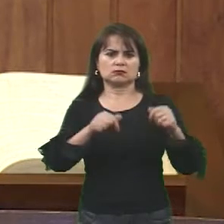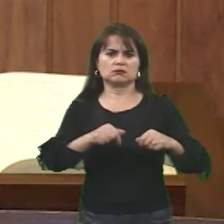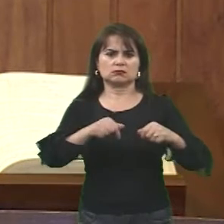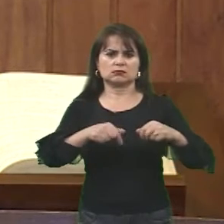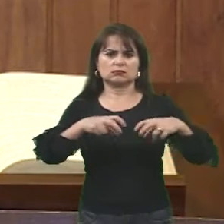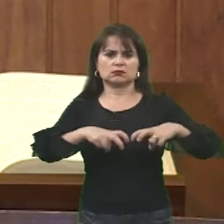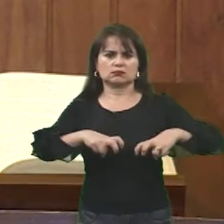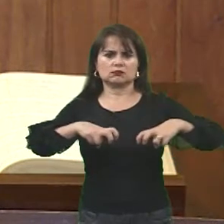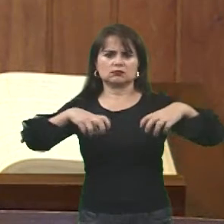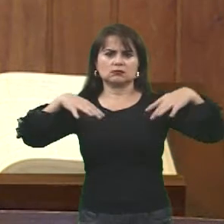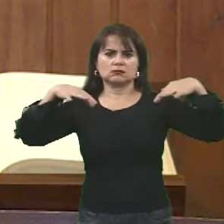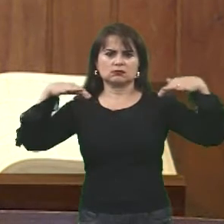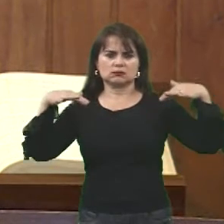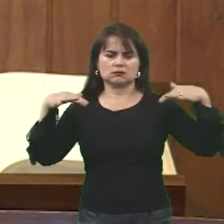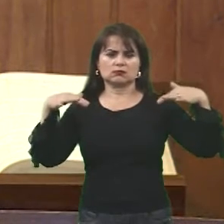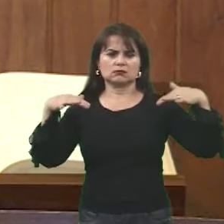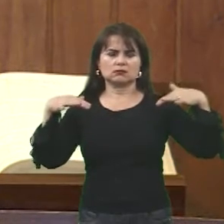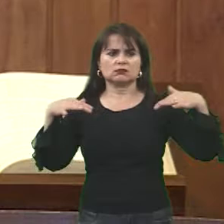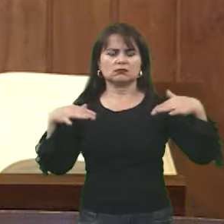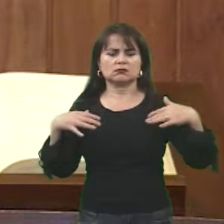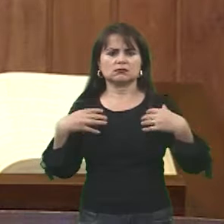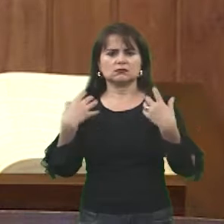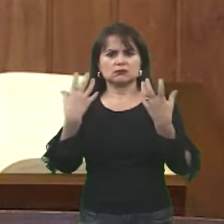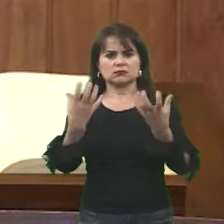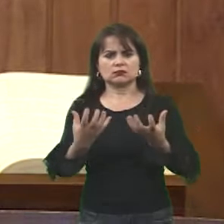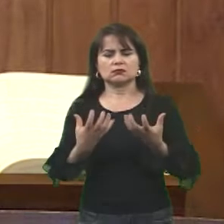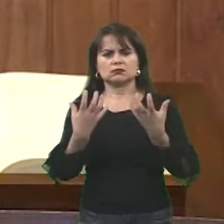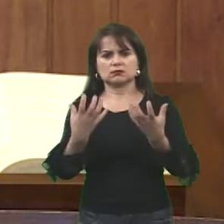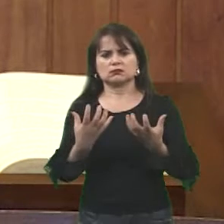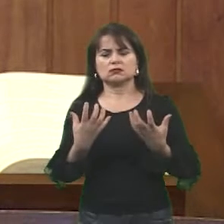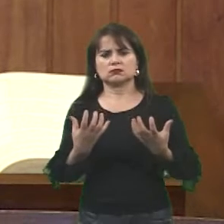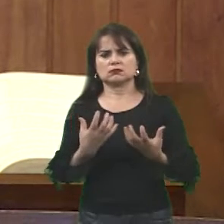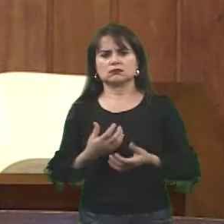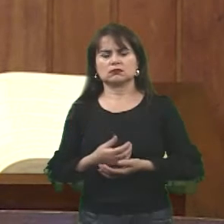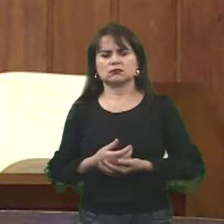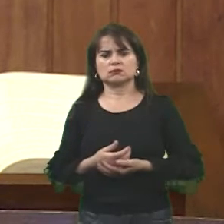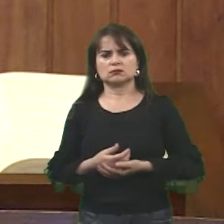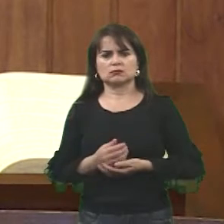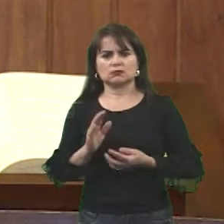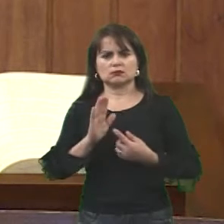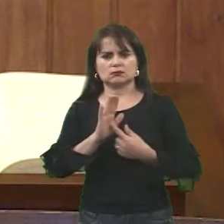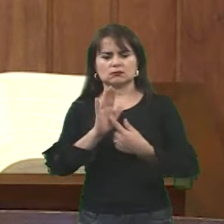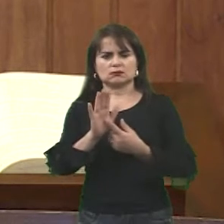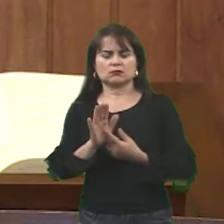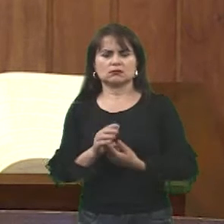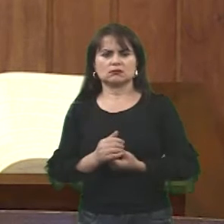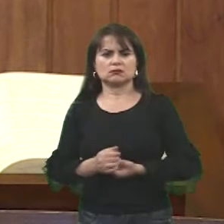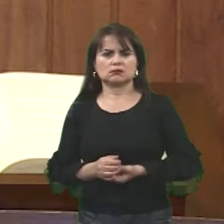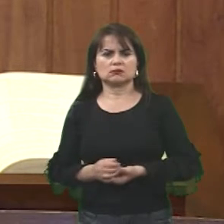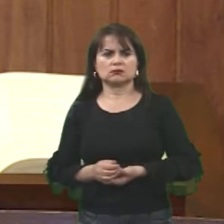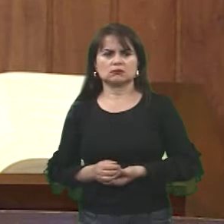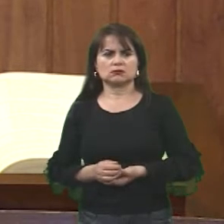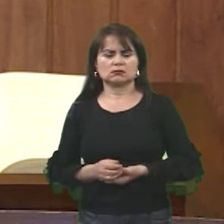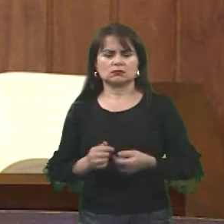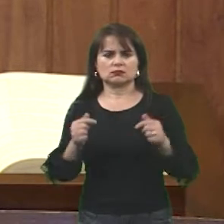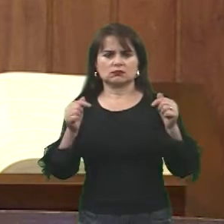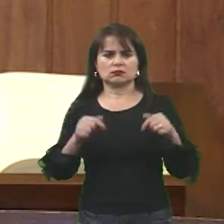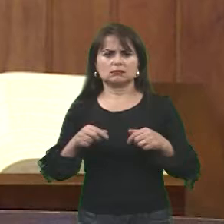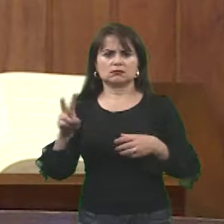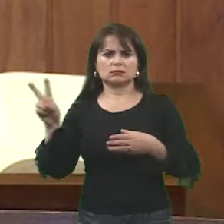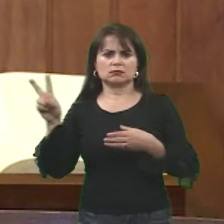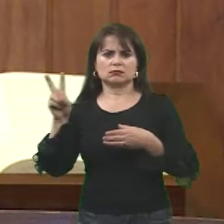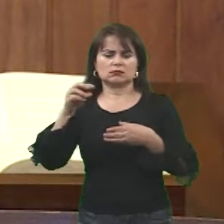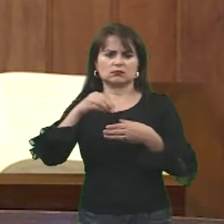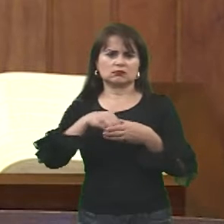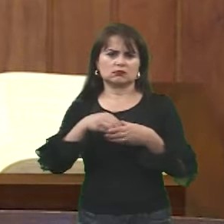junto ao plenário. Eu quero aqui ressaltar, com relação à apreciação e votação desse